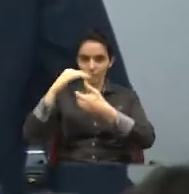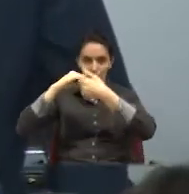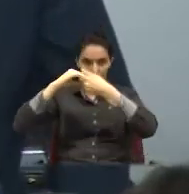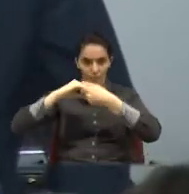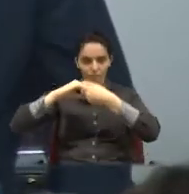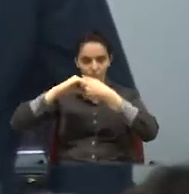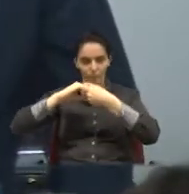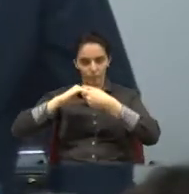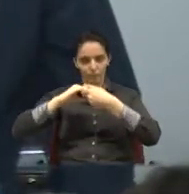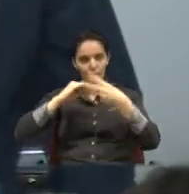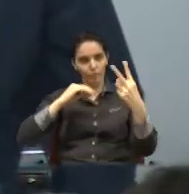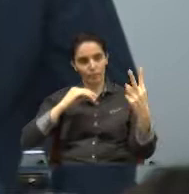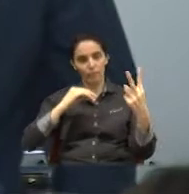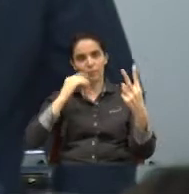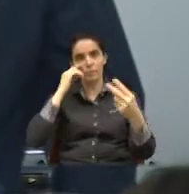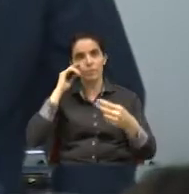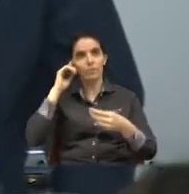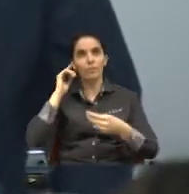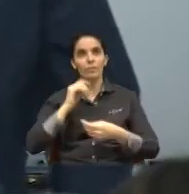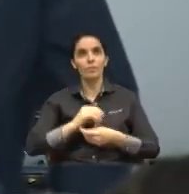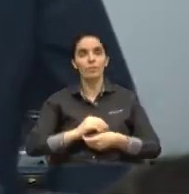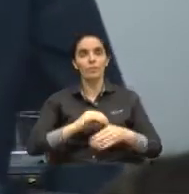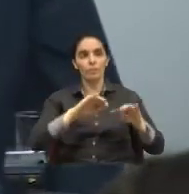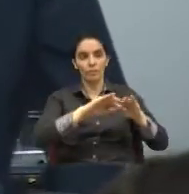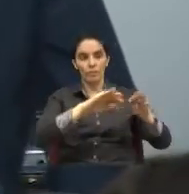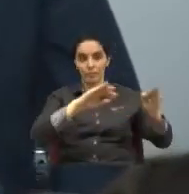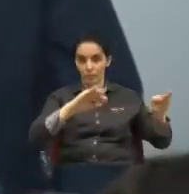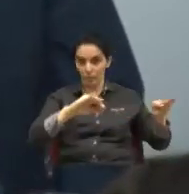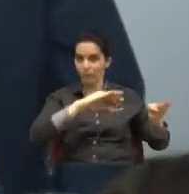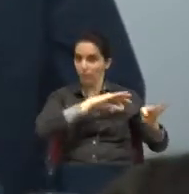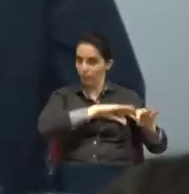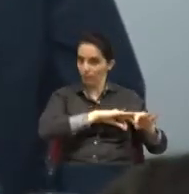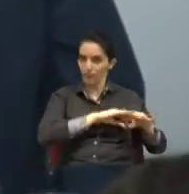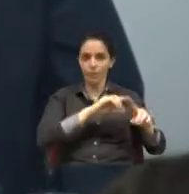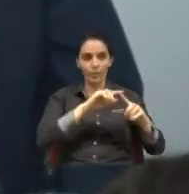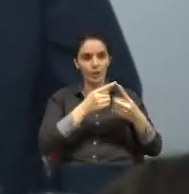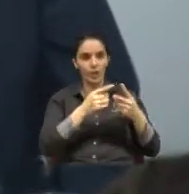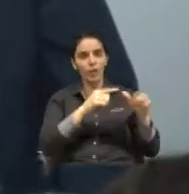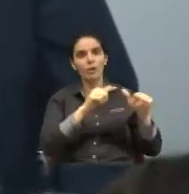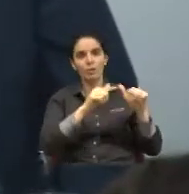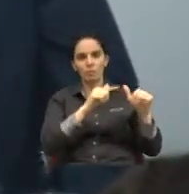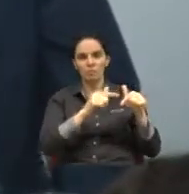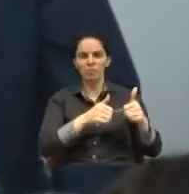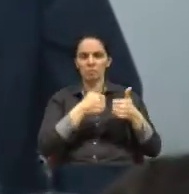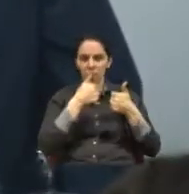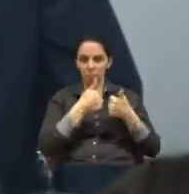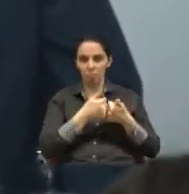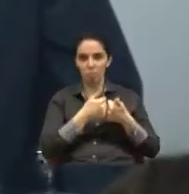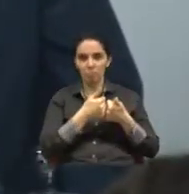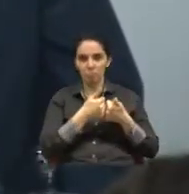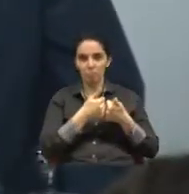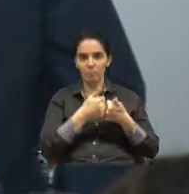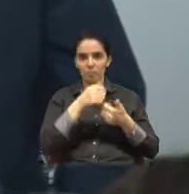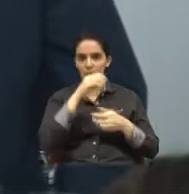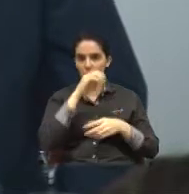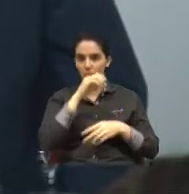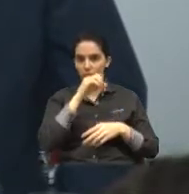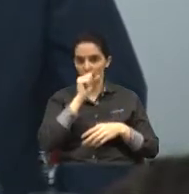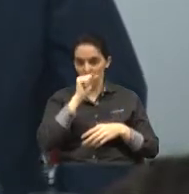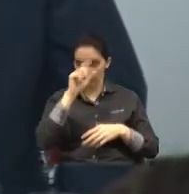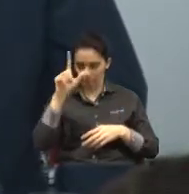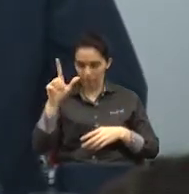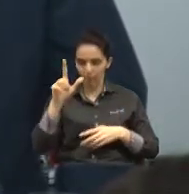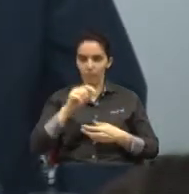duas corporações distintas, mas que faz um excelente trabalho em Limeira. Limeira se torna